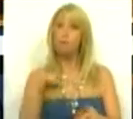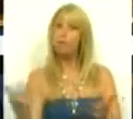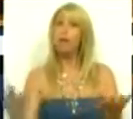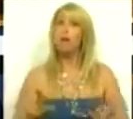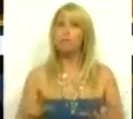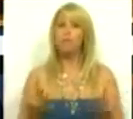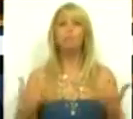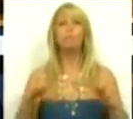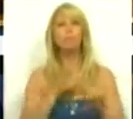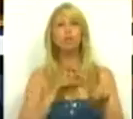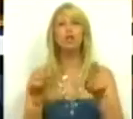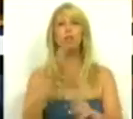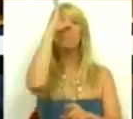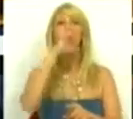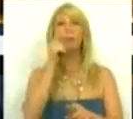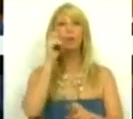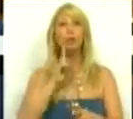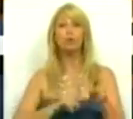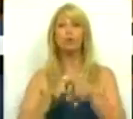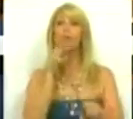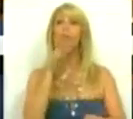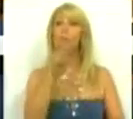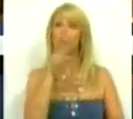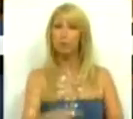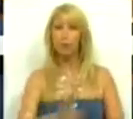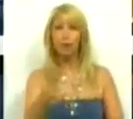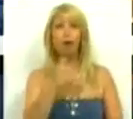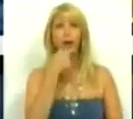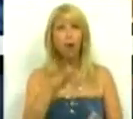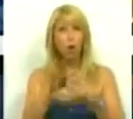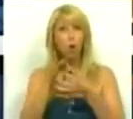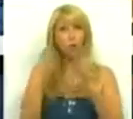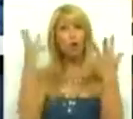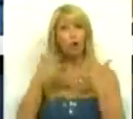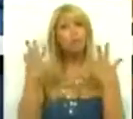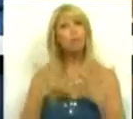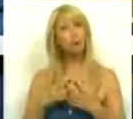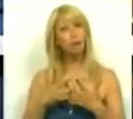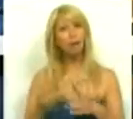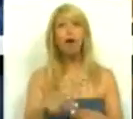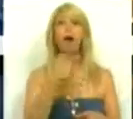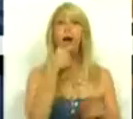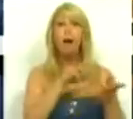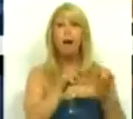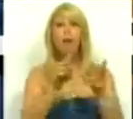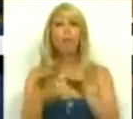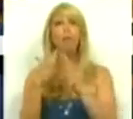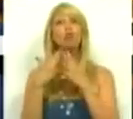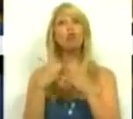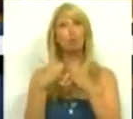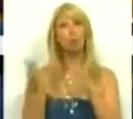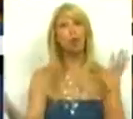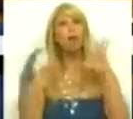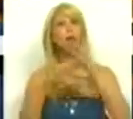mas, Sr. Primeiro-Ministro, senhoras e senhores deputados, sem a consolidação orçamental, sem as reformas estruturais que lhe